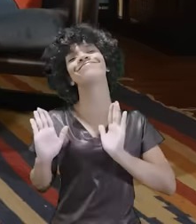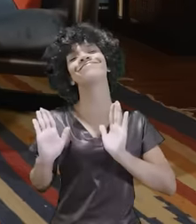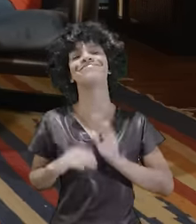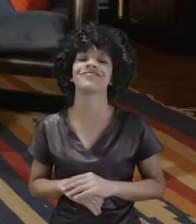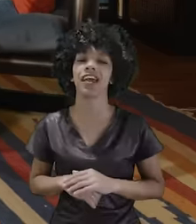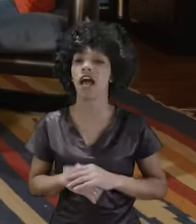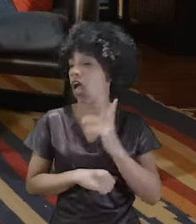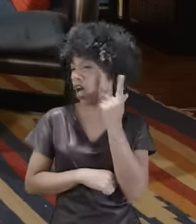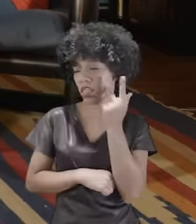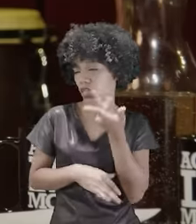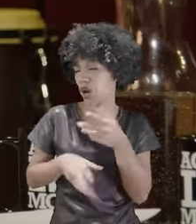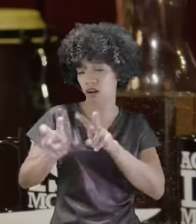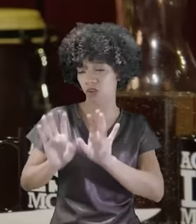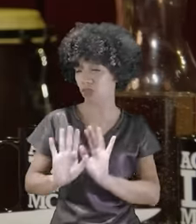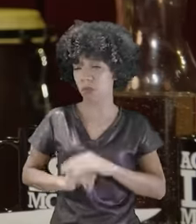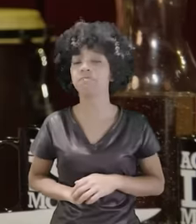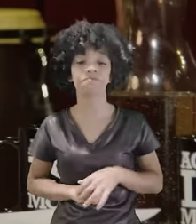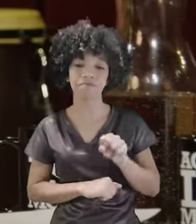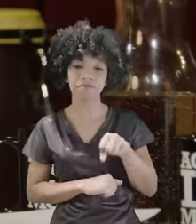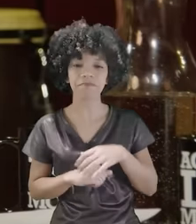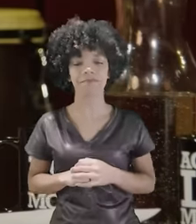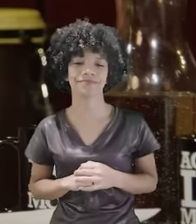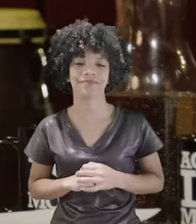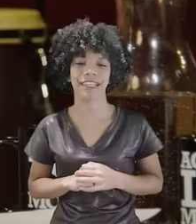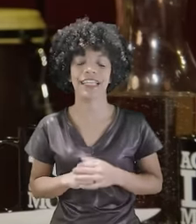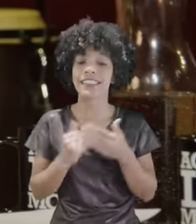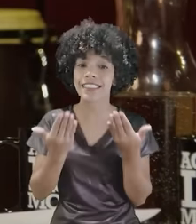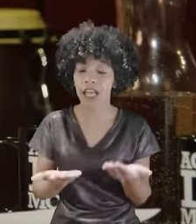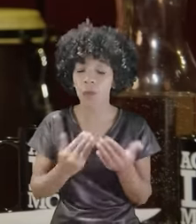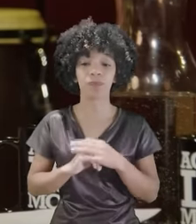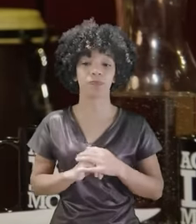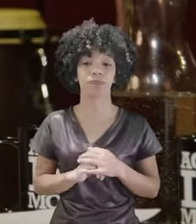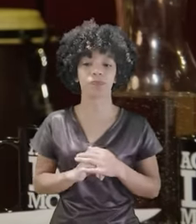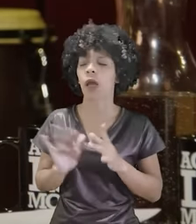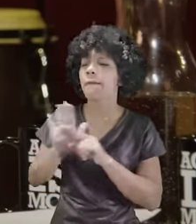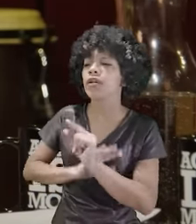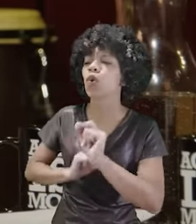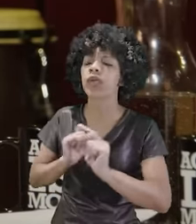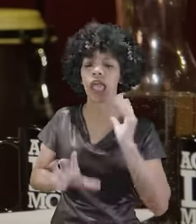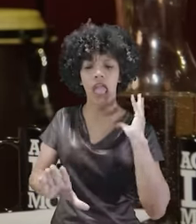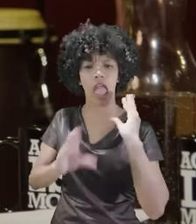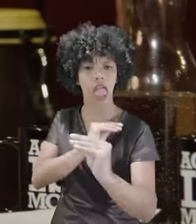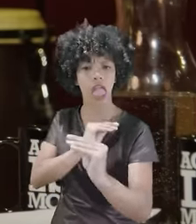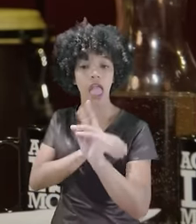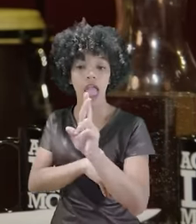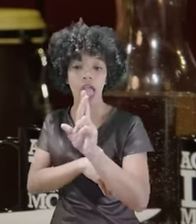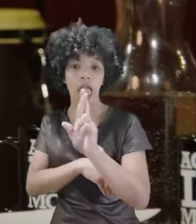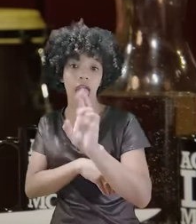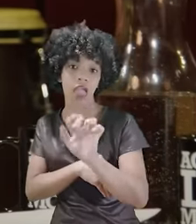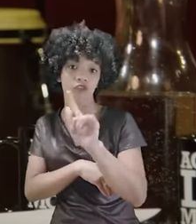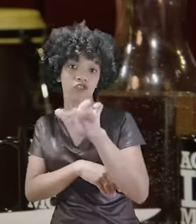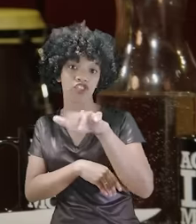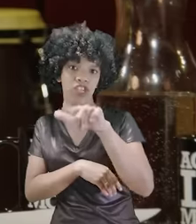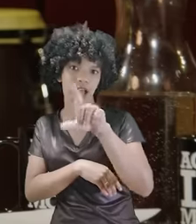é isso vamos lá é você que tem que ter uma refugiada que que é